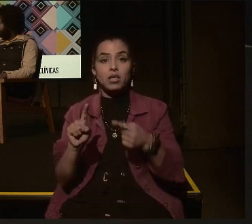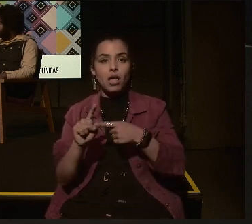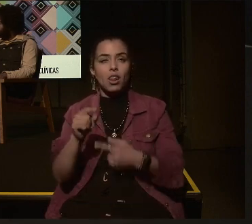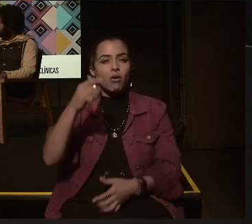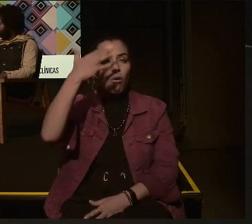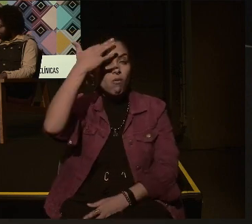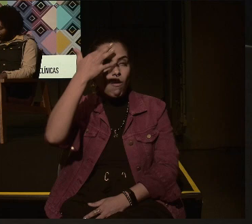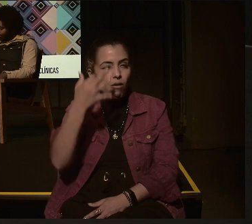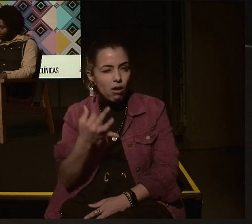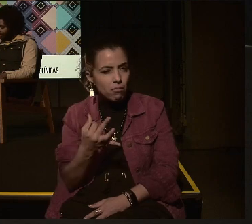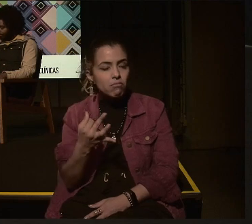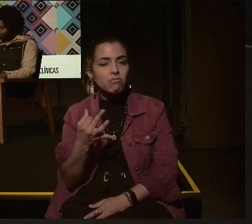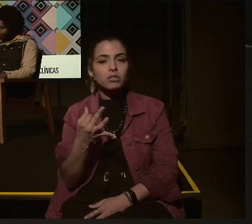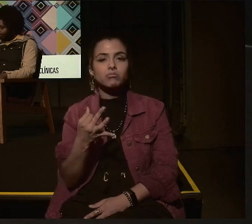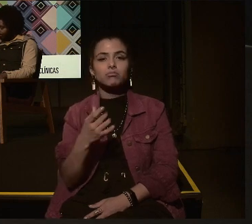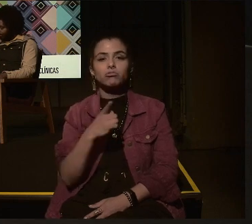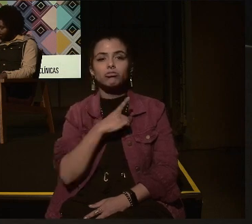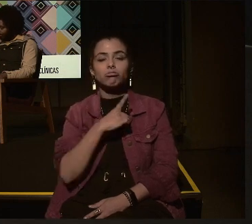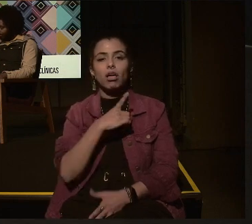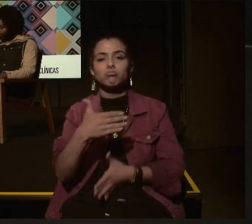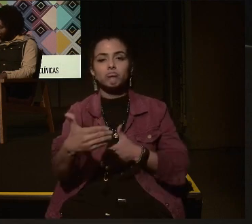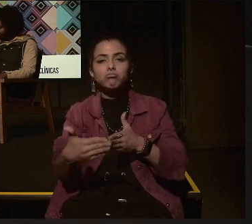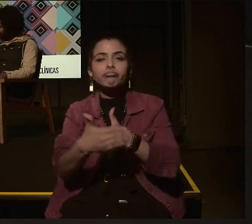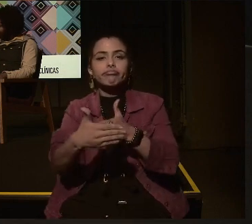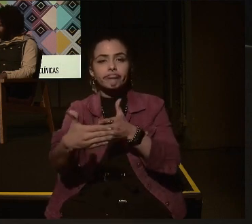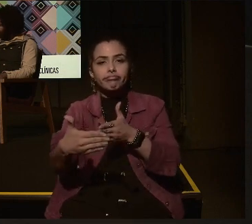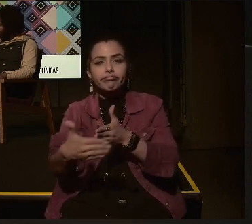diálogo com Milton Santos.